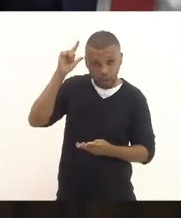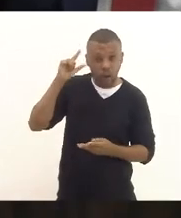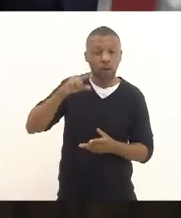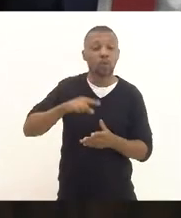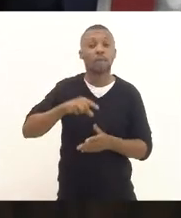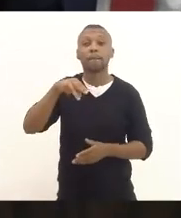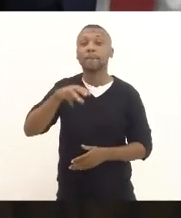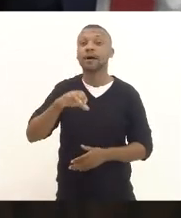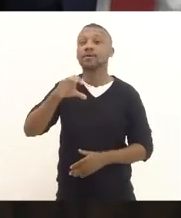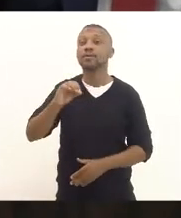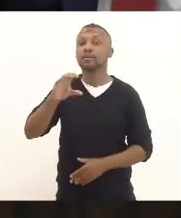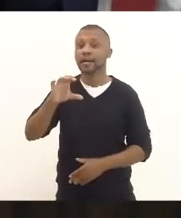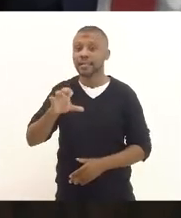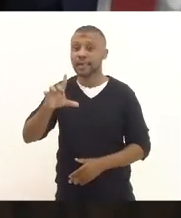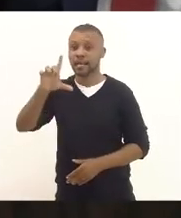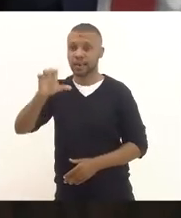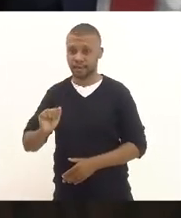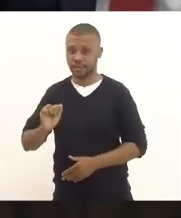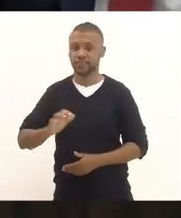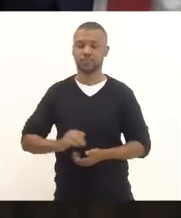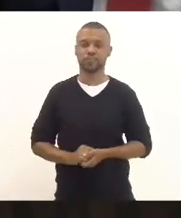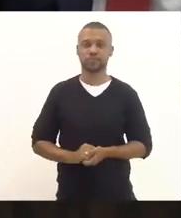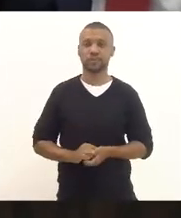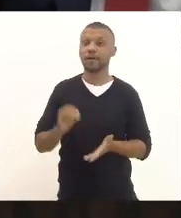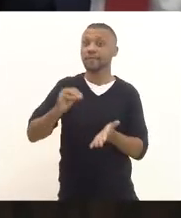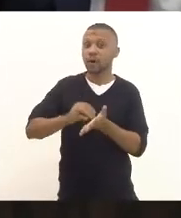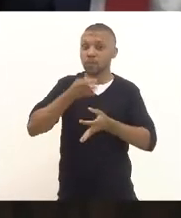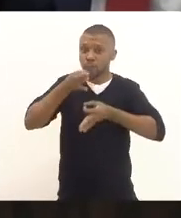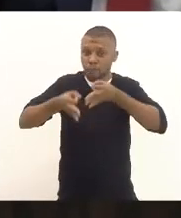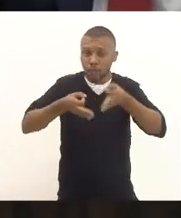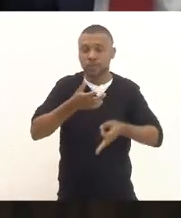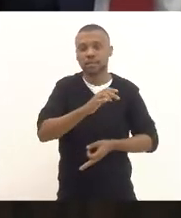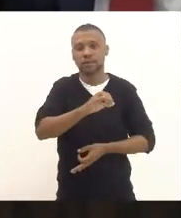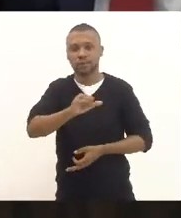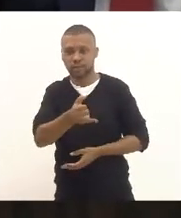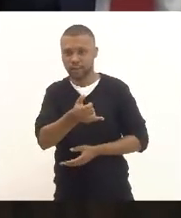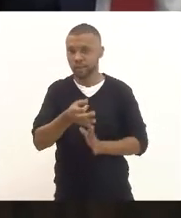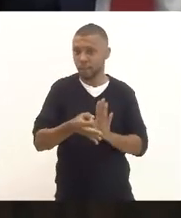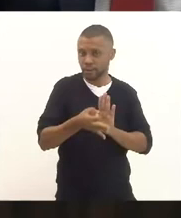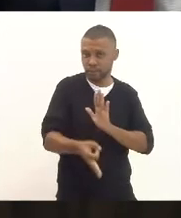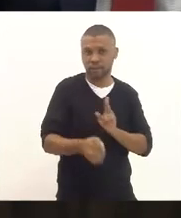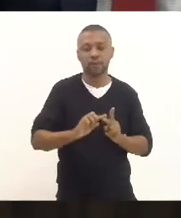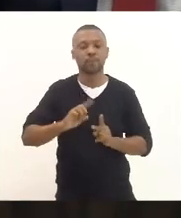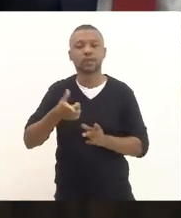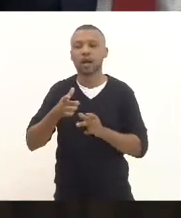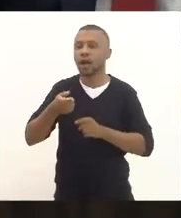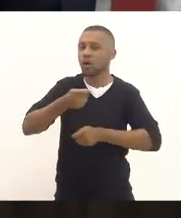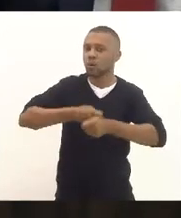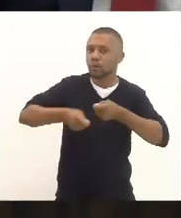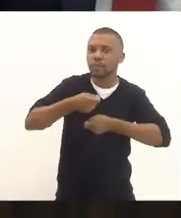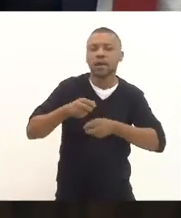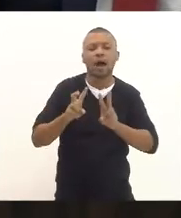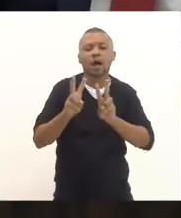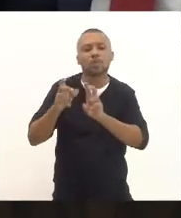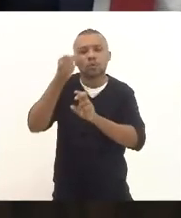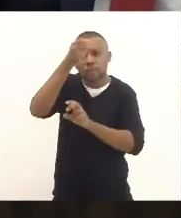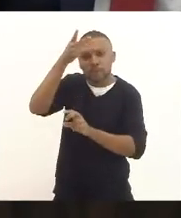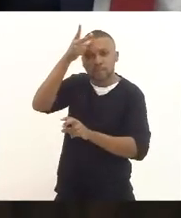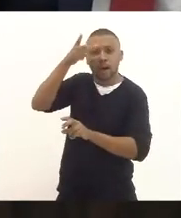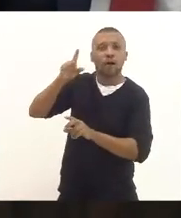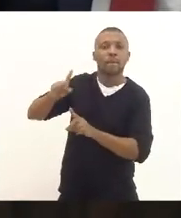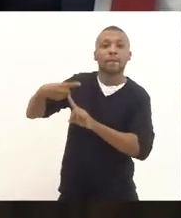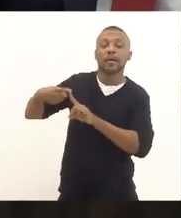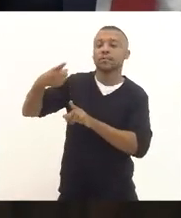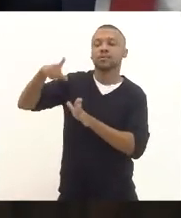Vinícius e mais canela vendendo de pareceres das comissões condição Justiça de economia de assuntos municipais e